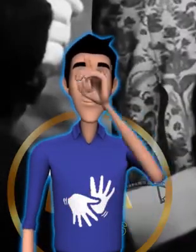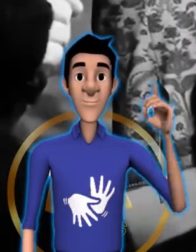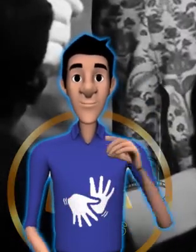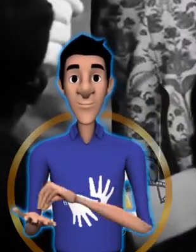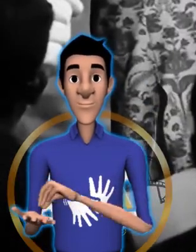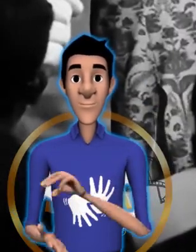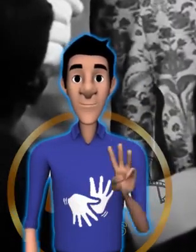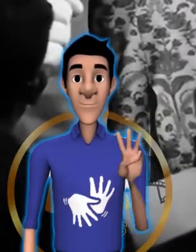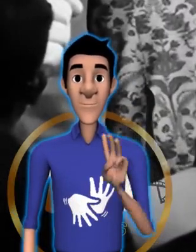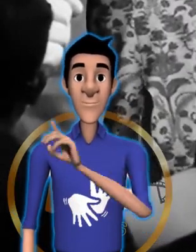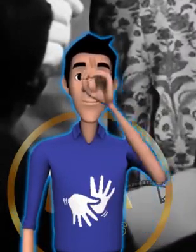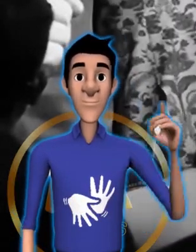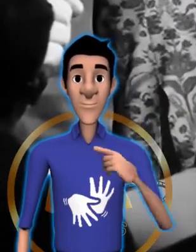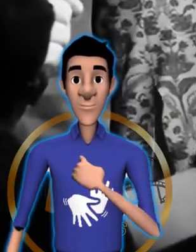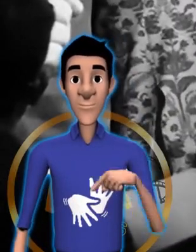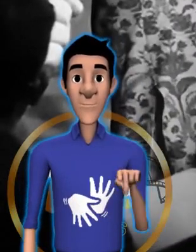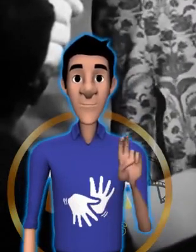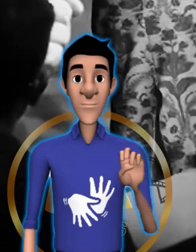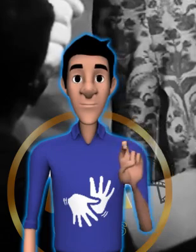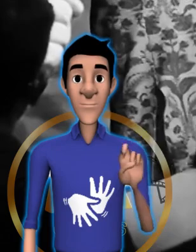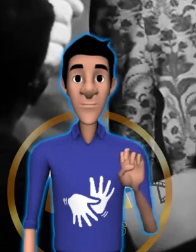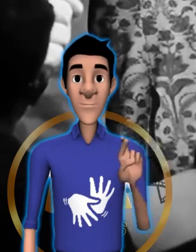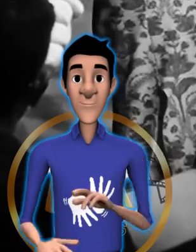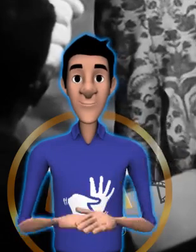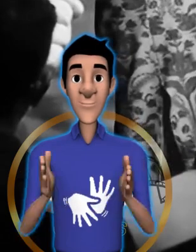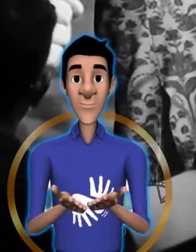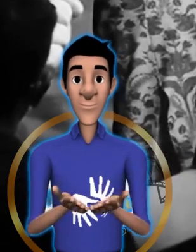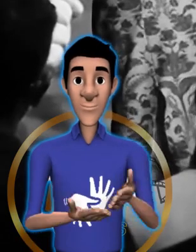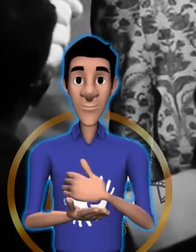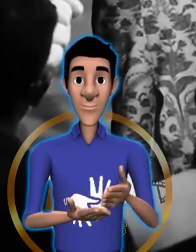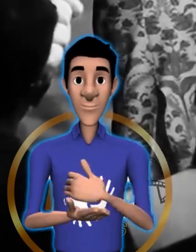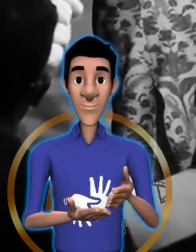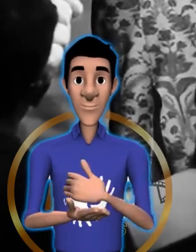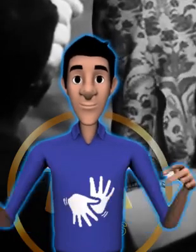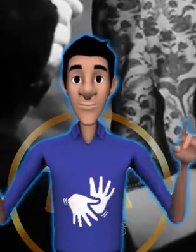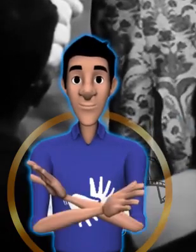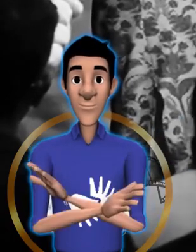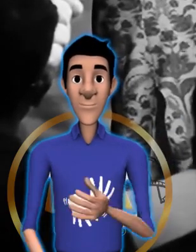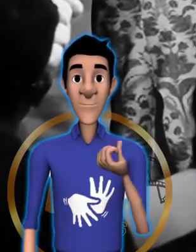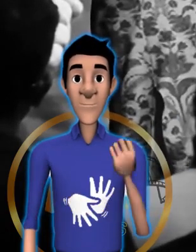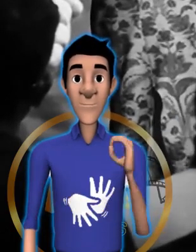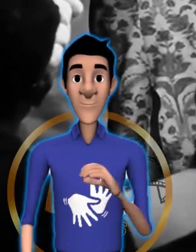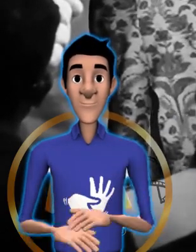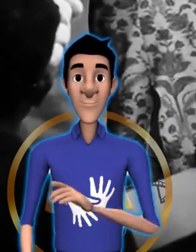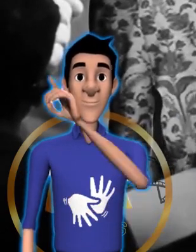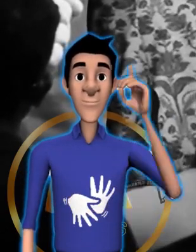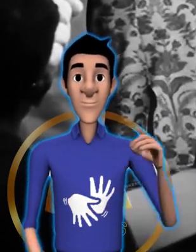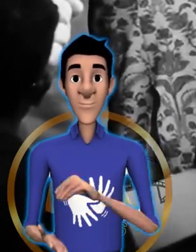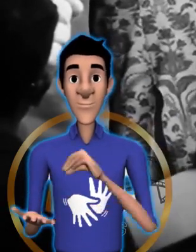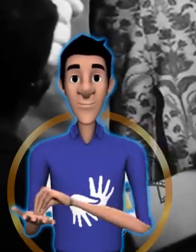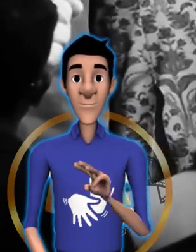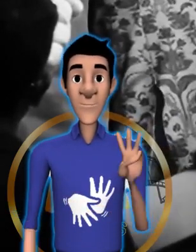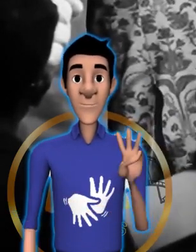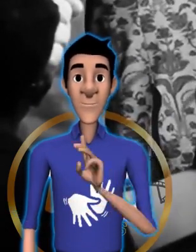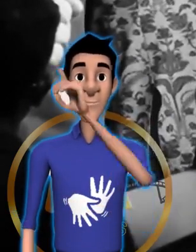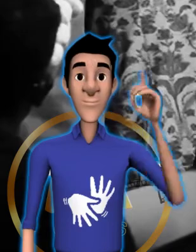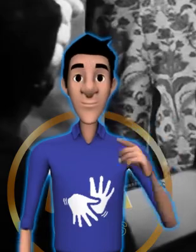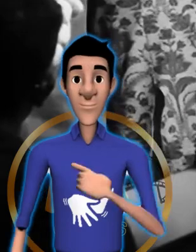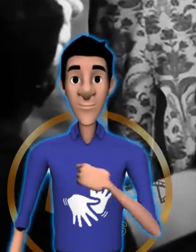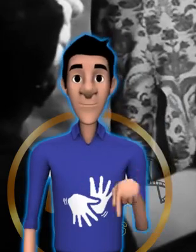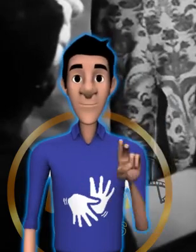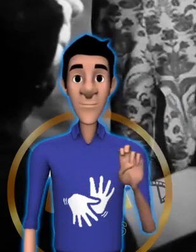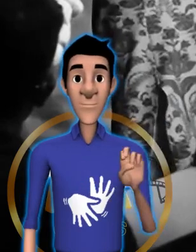letra. Você falou, você vai, sabe por que você tá aqui? Você tá aqui porque você tem que escrever um livro e eu quero esse livro pronto em 60 dias.